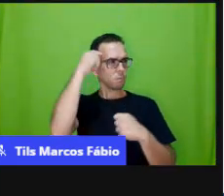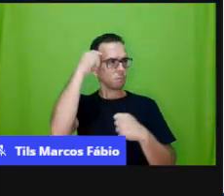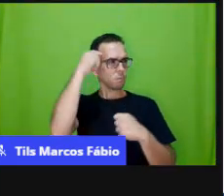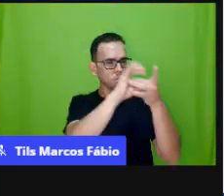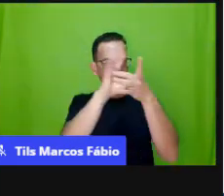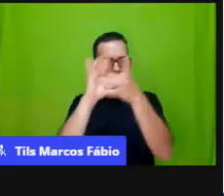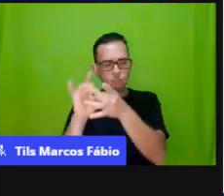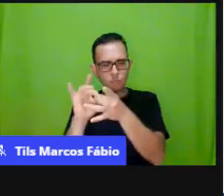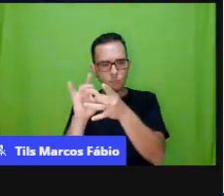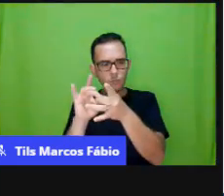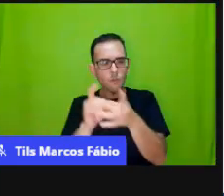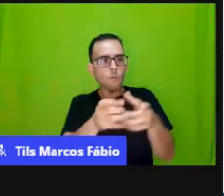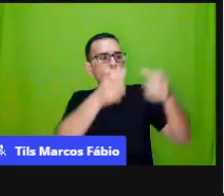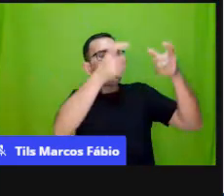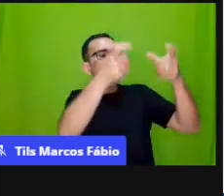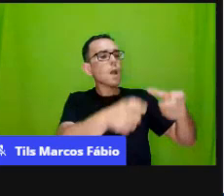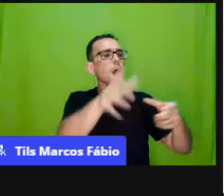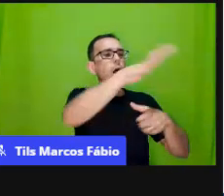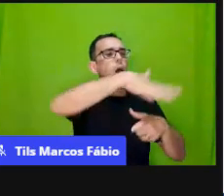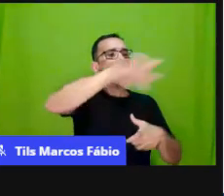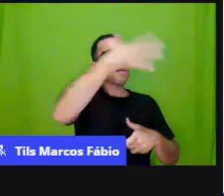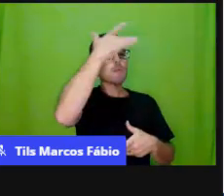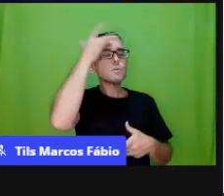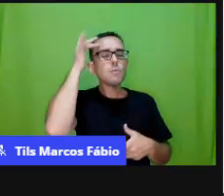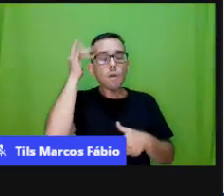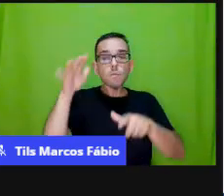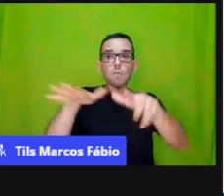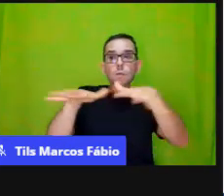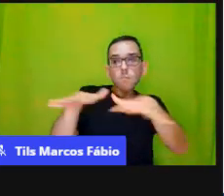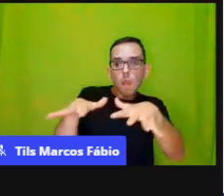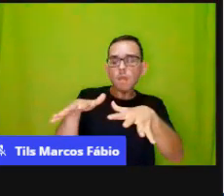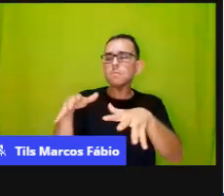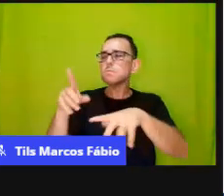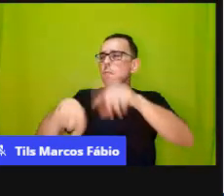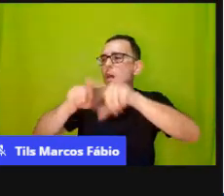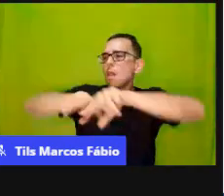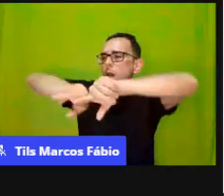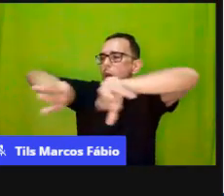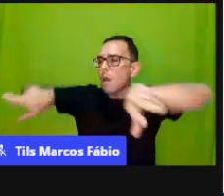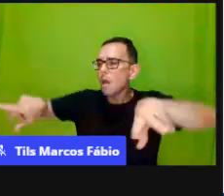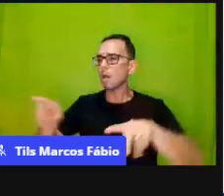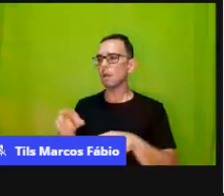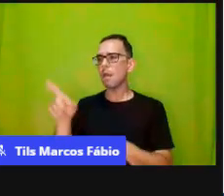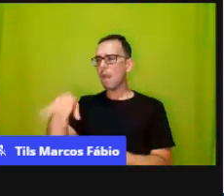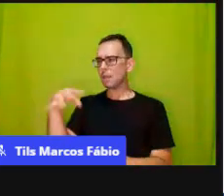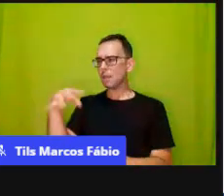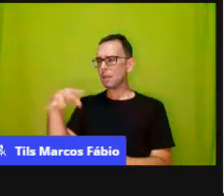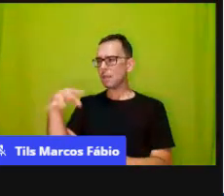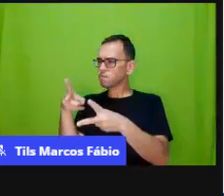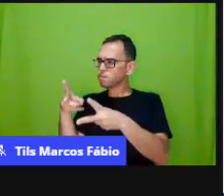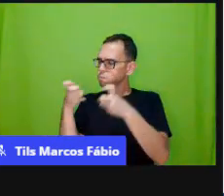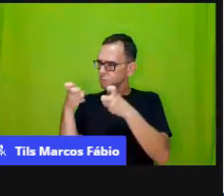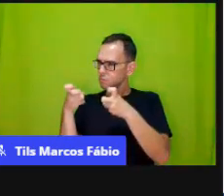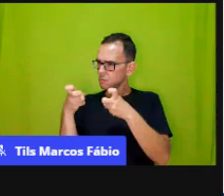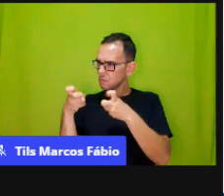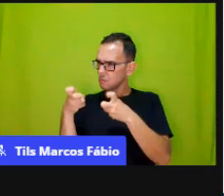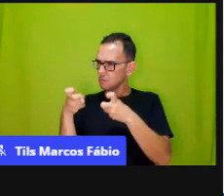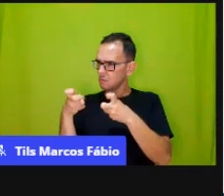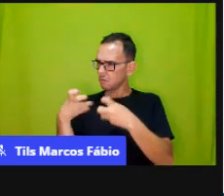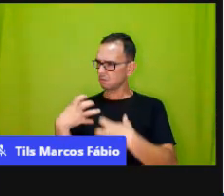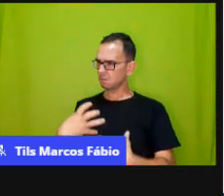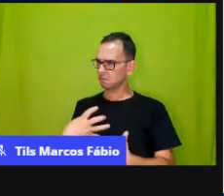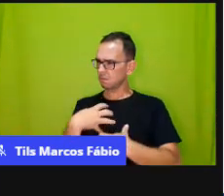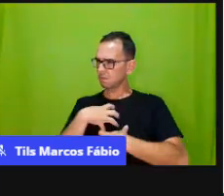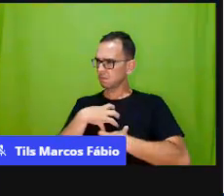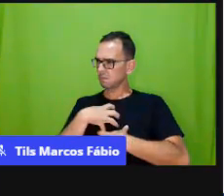aquele ambiente, aquelas pessoas, aqueles movimentos, aqueles objetos, a essa percepção de incômodo ou dor que ele sentiu